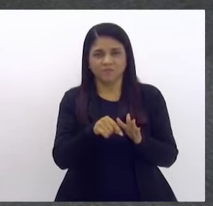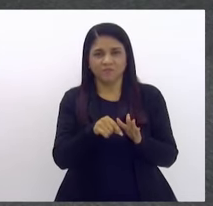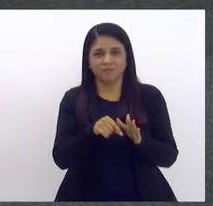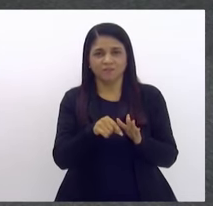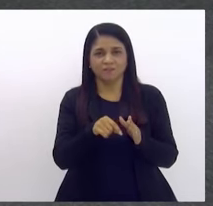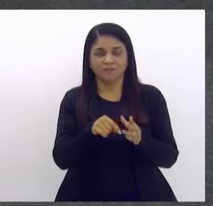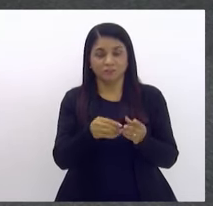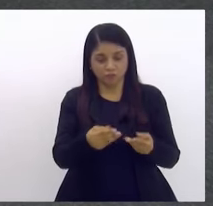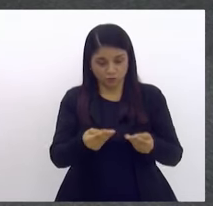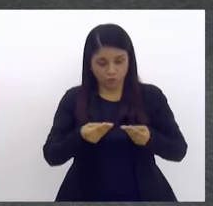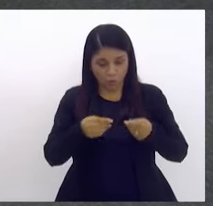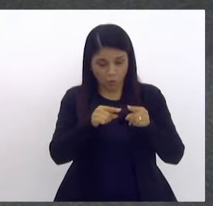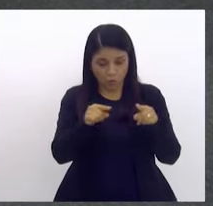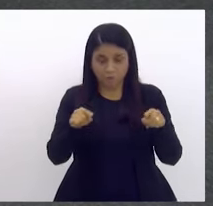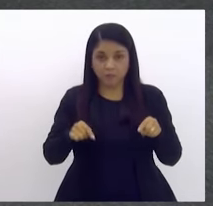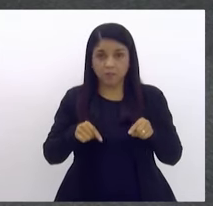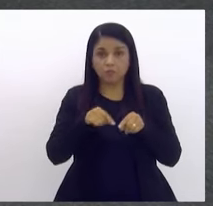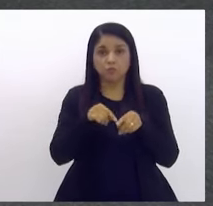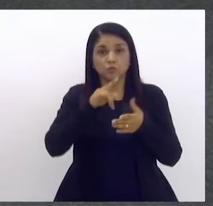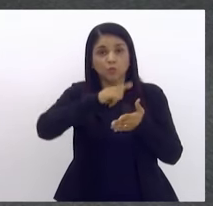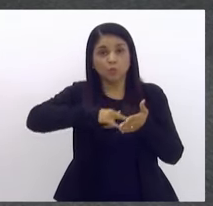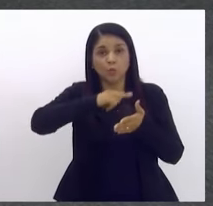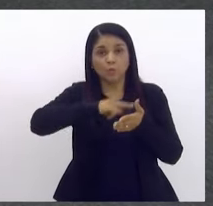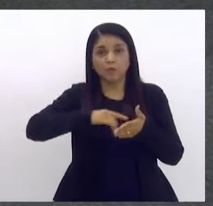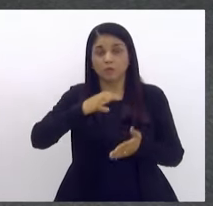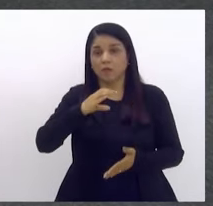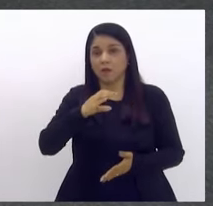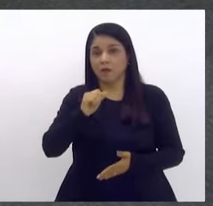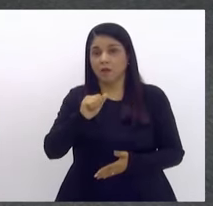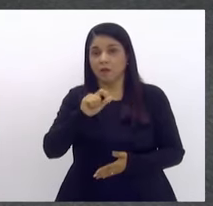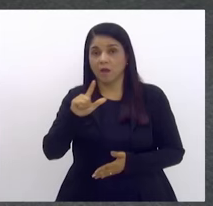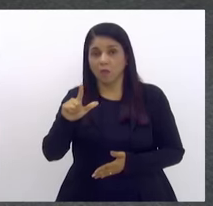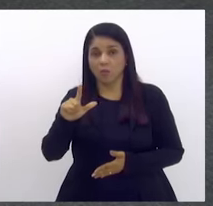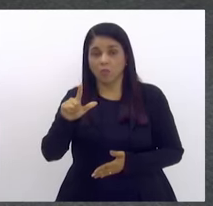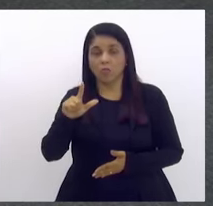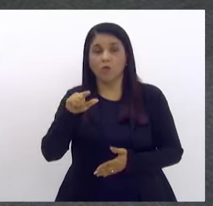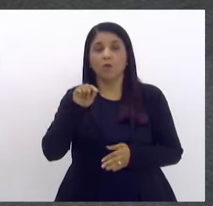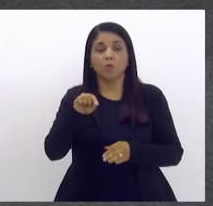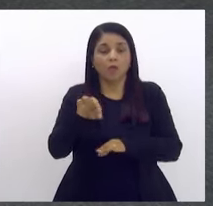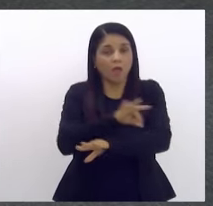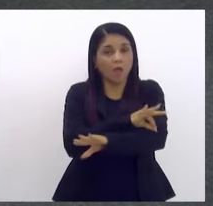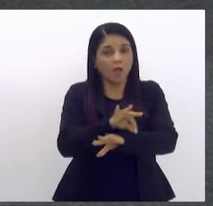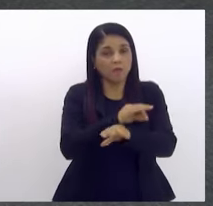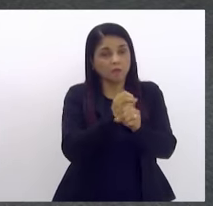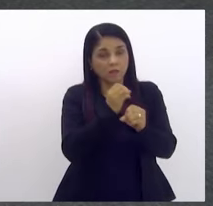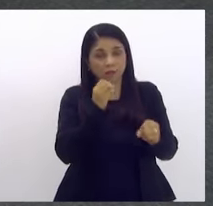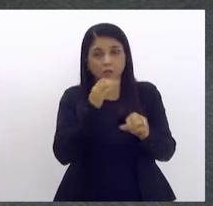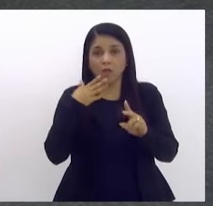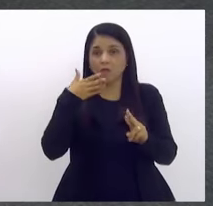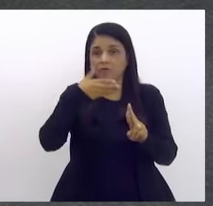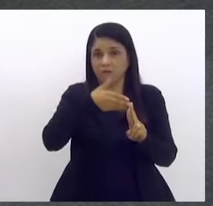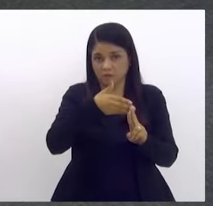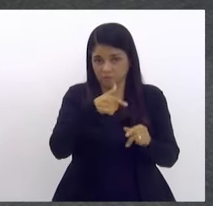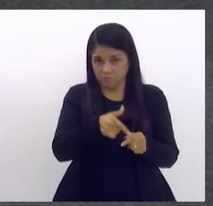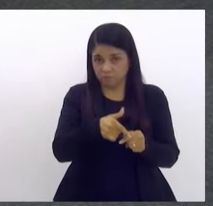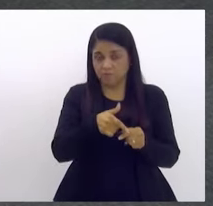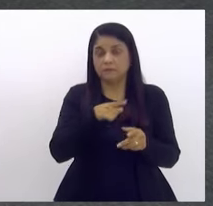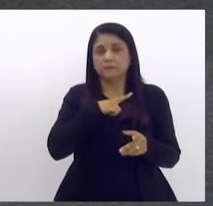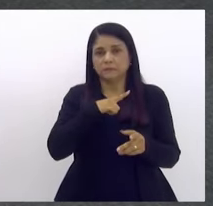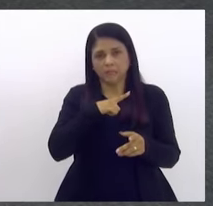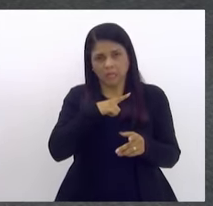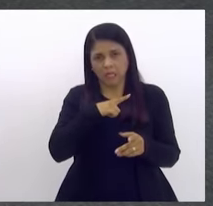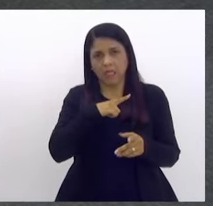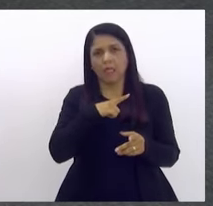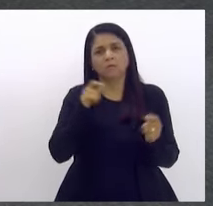ao nosso gabinete um documento da CAU, que se refere aos arquitetos. Então, acho que há elementos